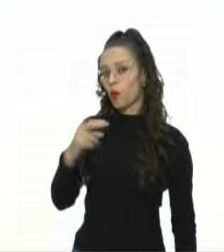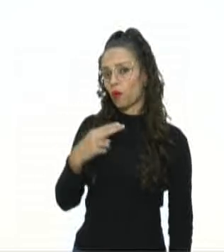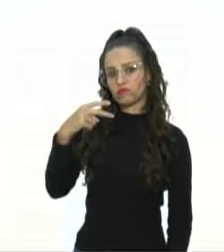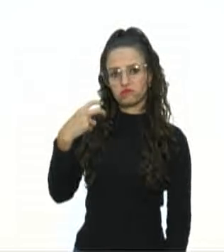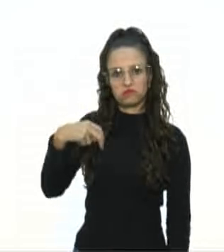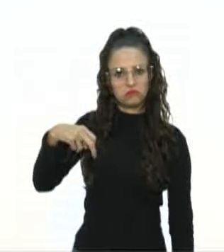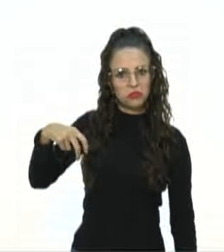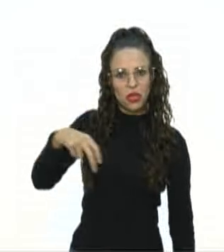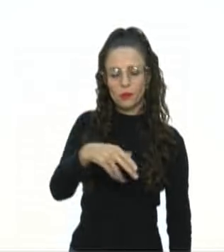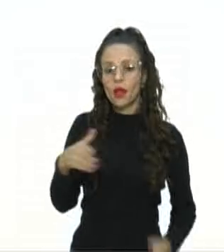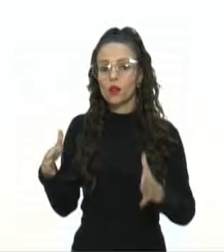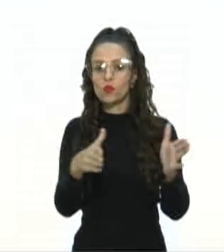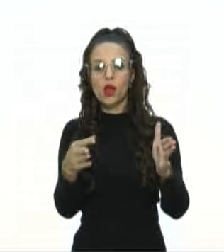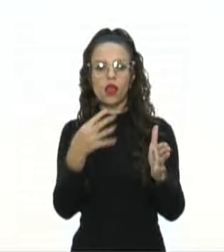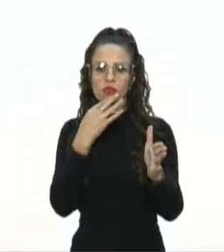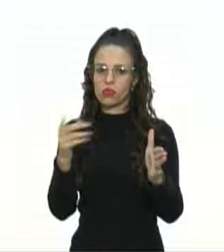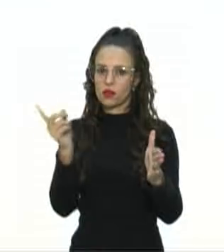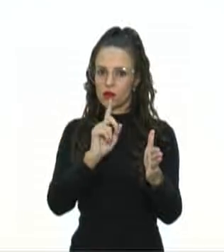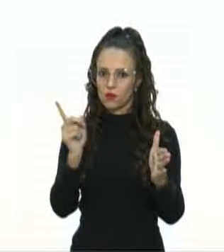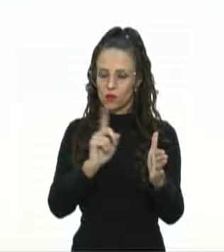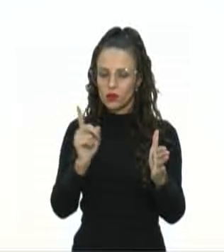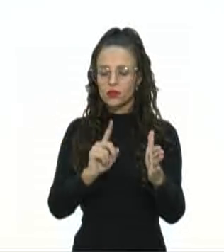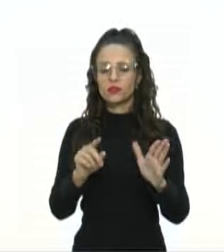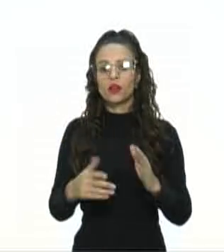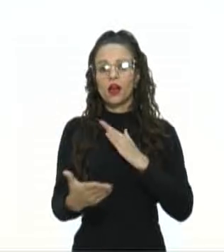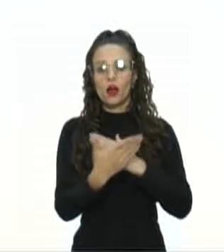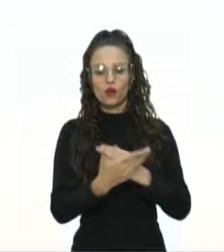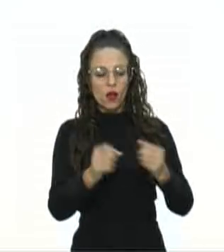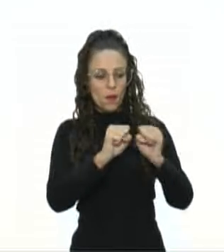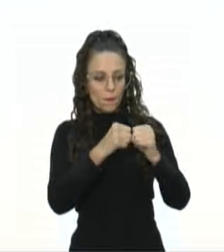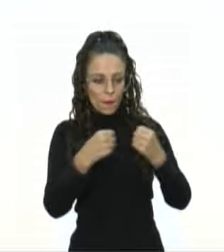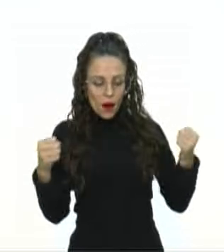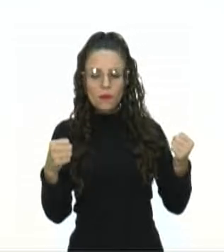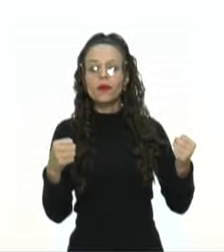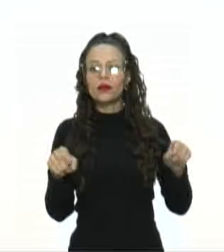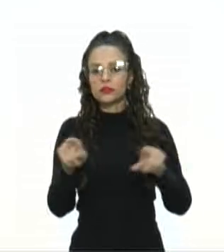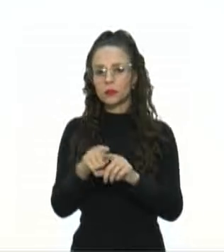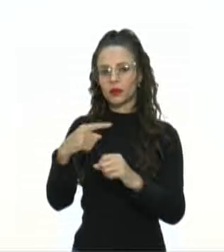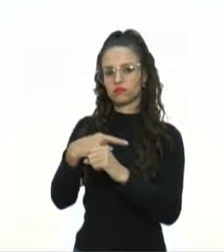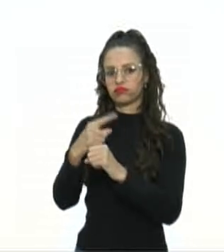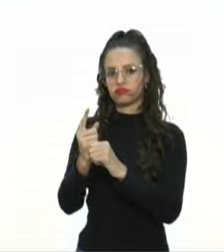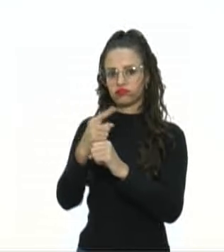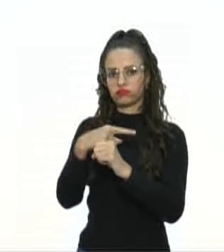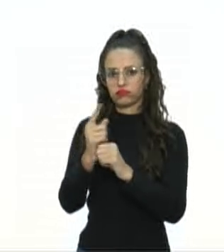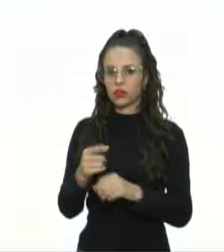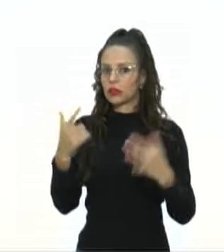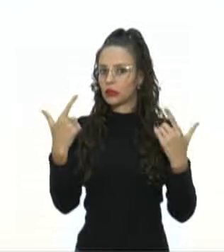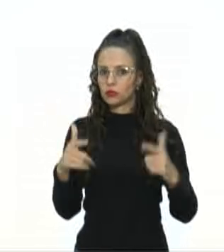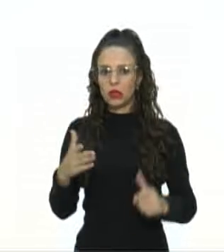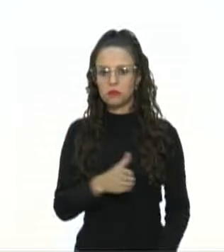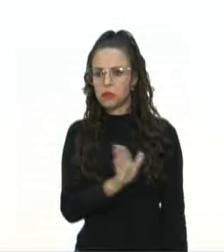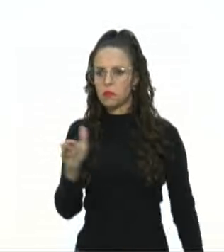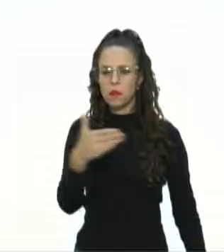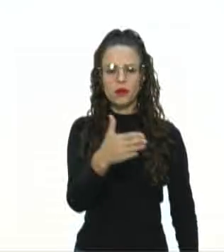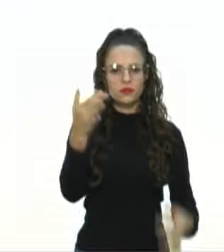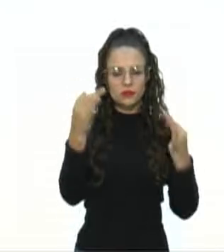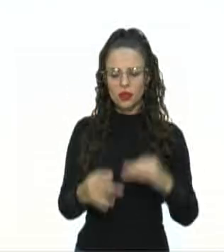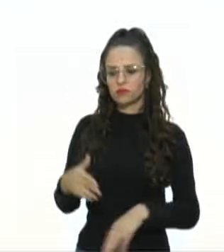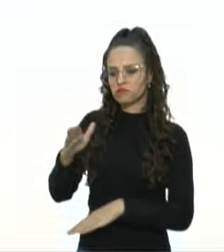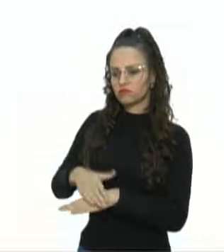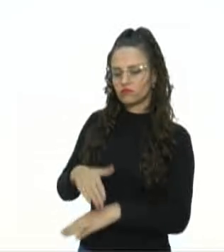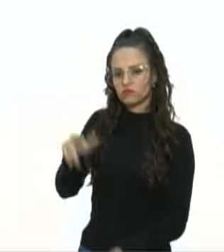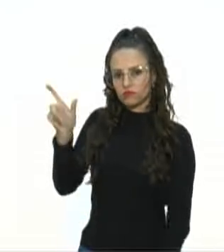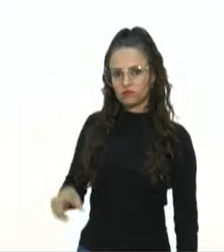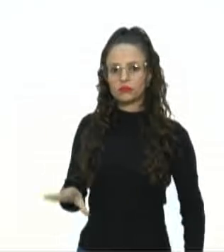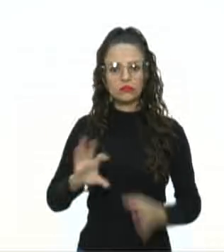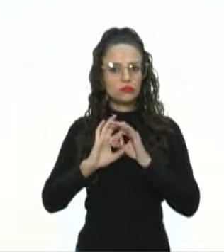urbano também, com o auxílio de um mapa e uma bússola. Como não existe rota certa, o praticante tem a liberdade de